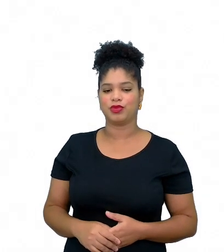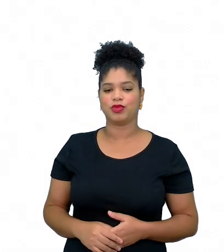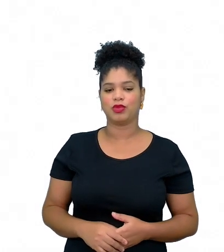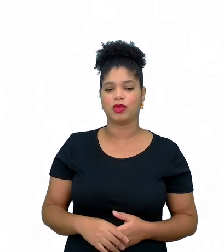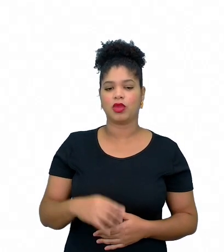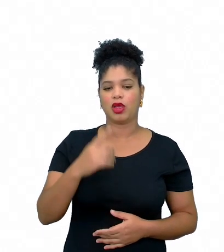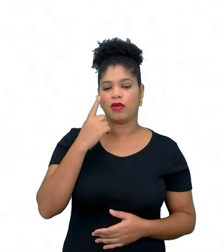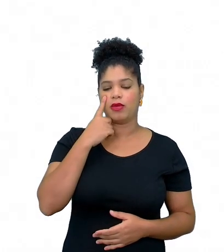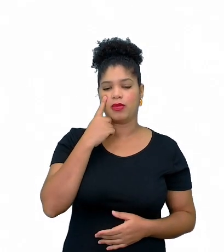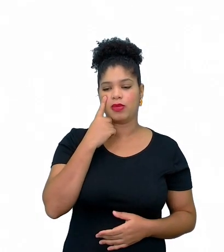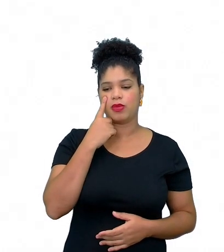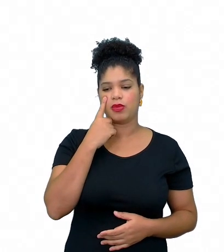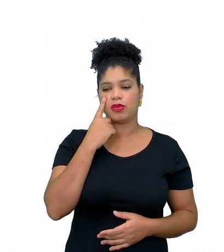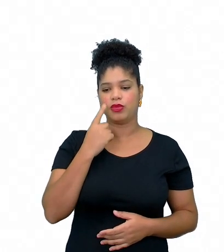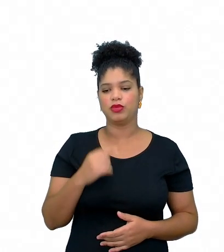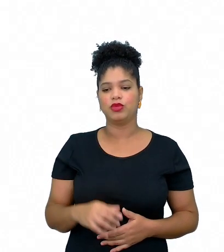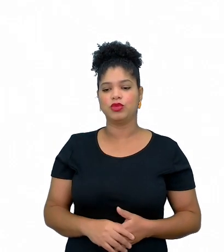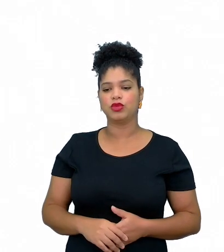pouquinho,